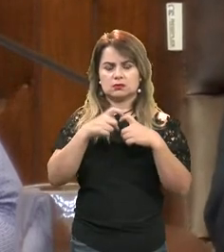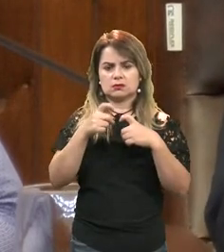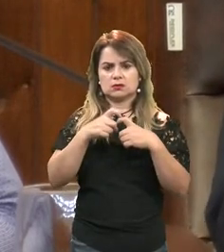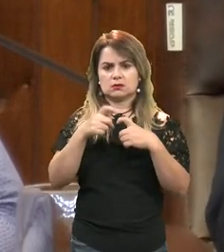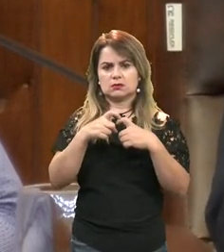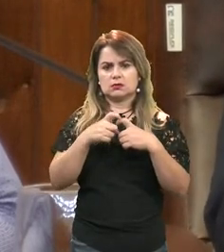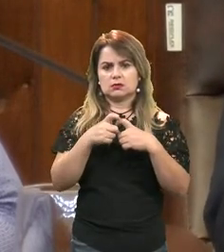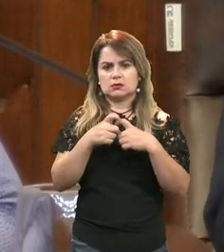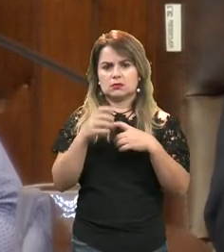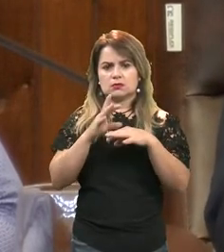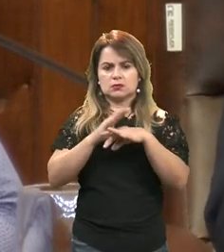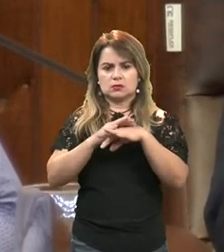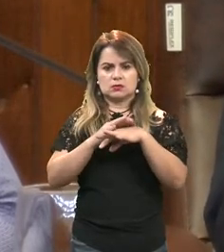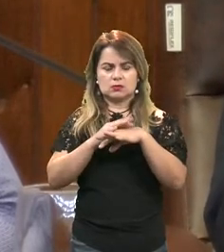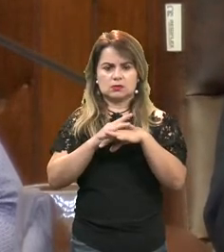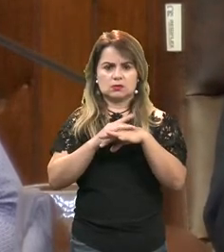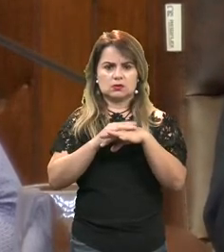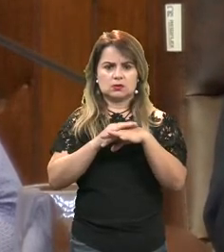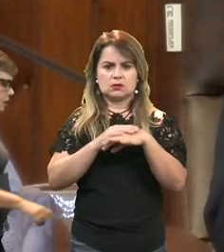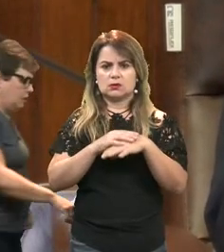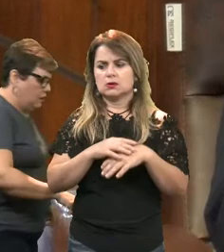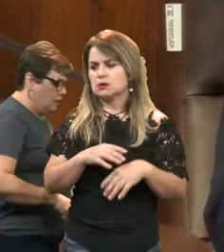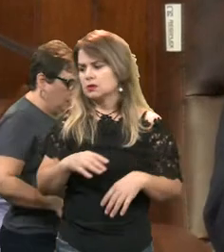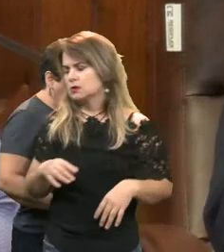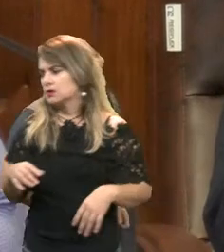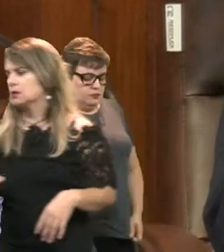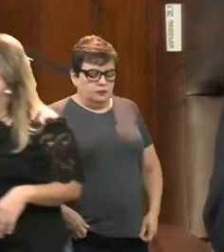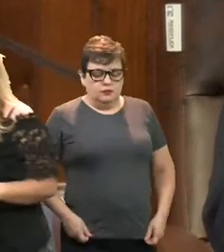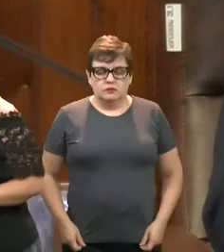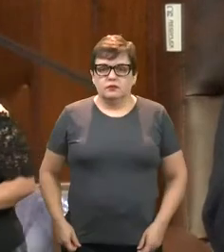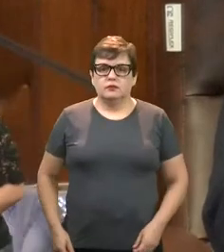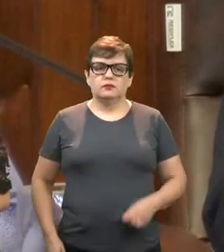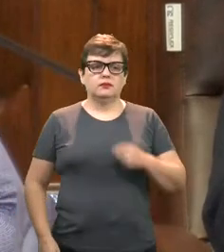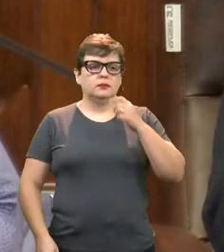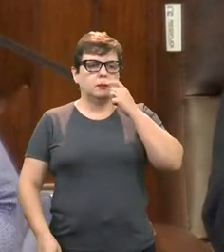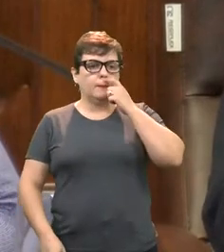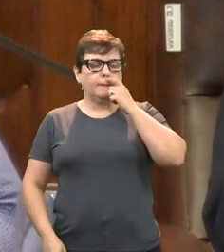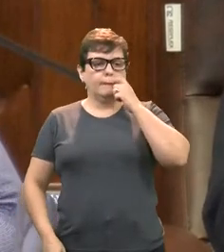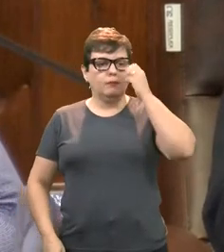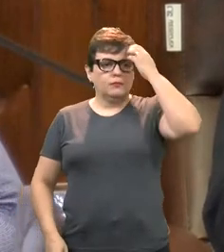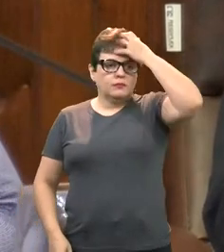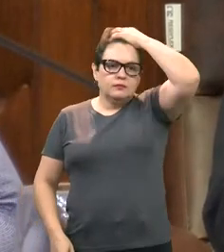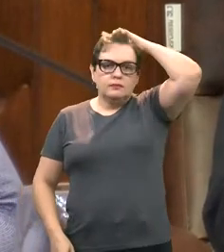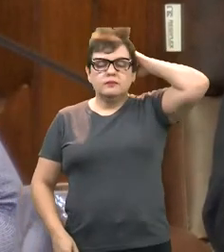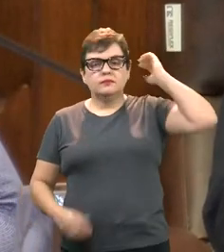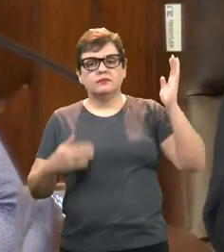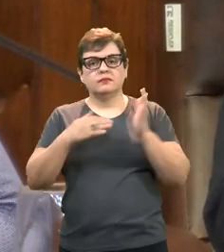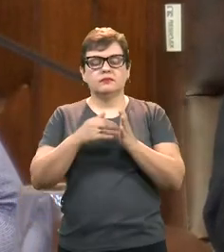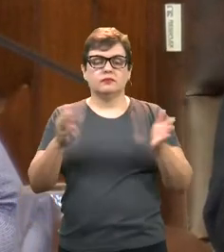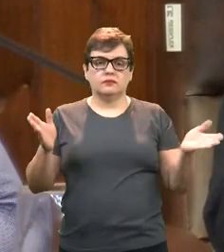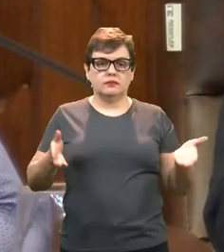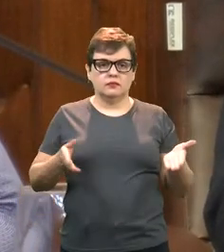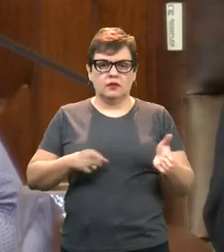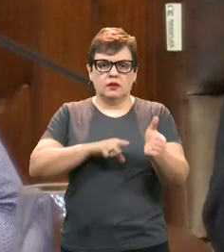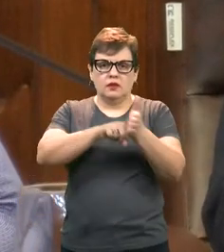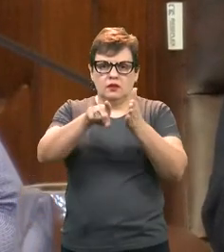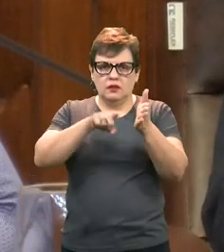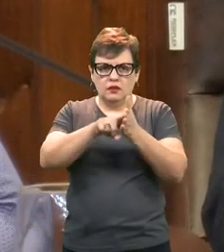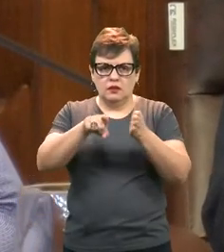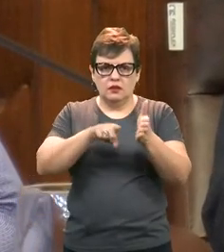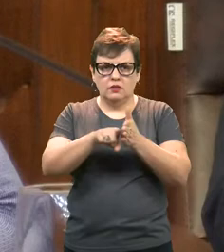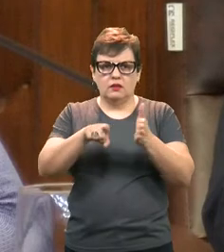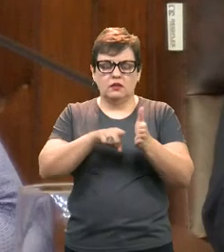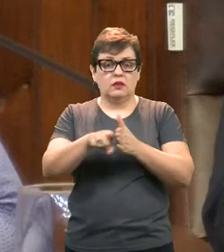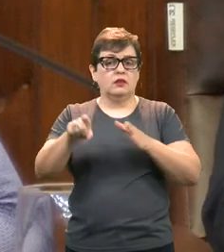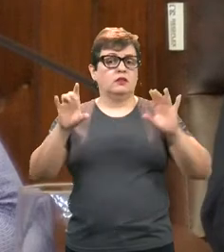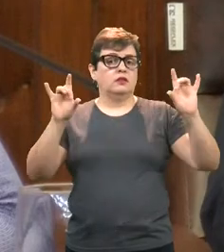a doenças degenerativas e incuráveis até o momento. Pesquisadores e